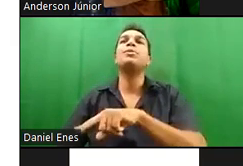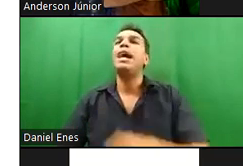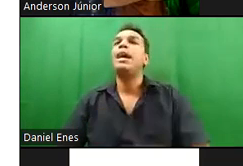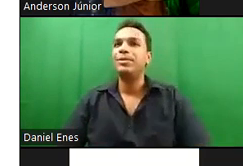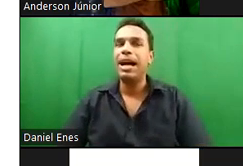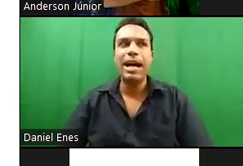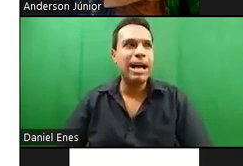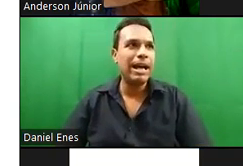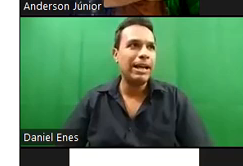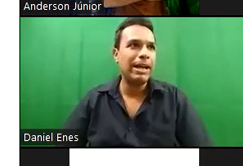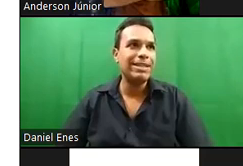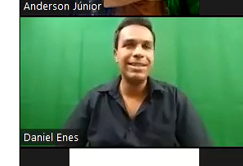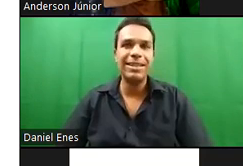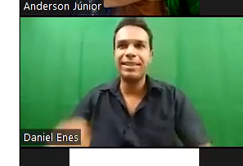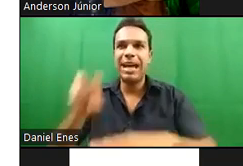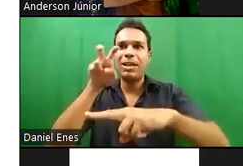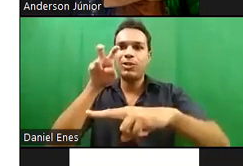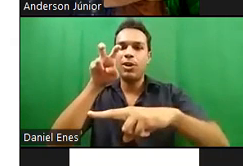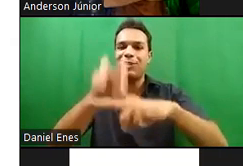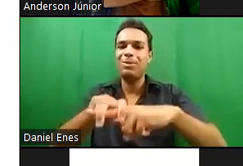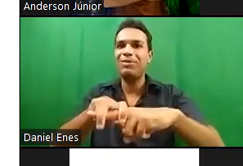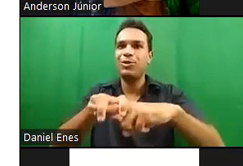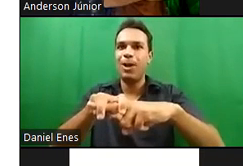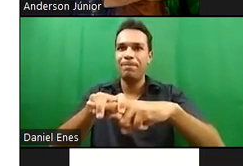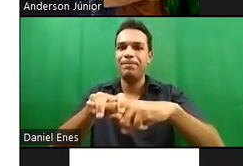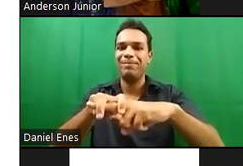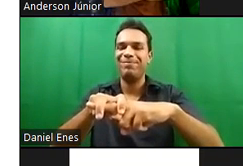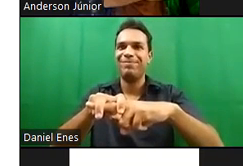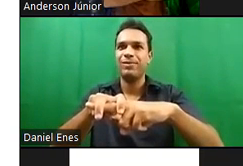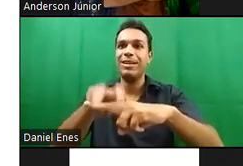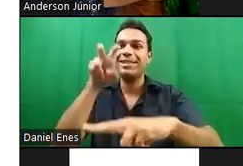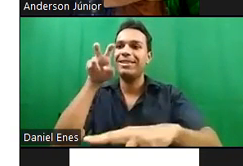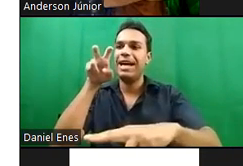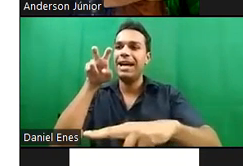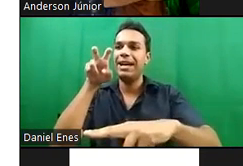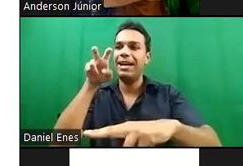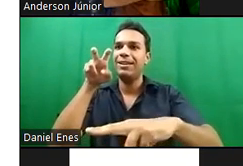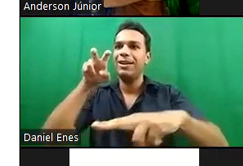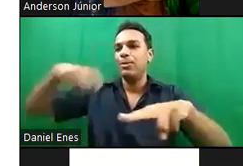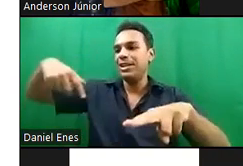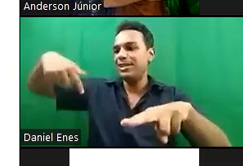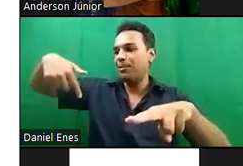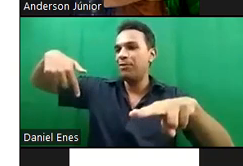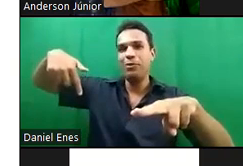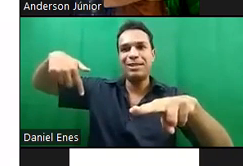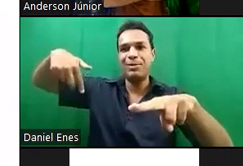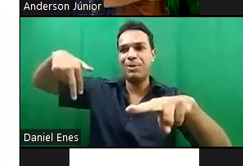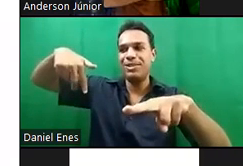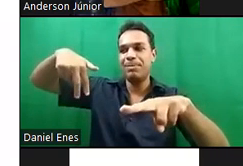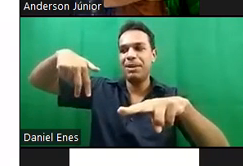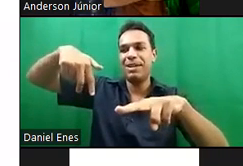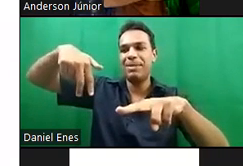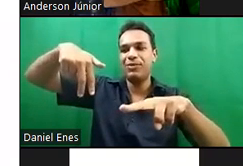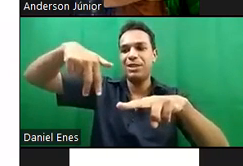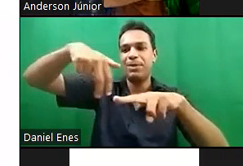Ao contrário. Sentar, olha só, eu faço uma vez só. Ó, sentar. Por exemplo, ó, vou fazer uma